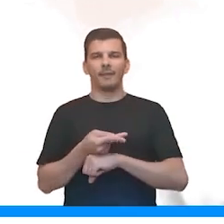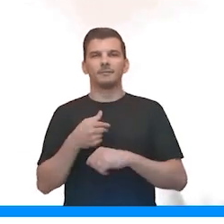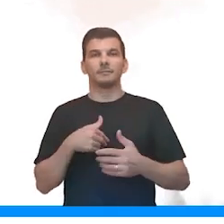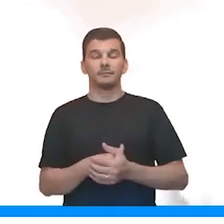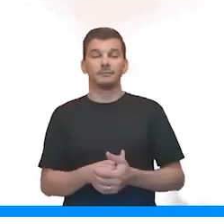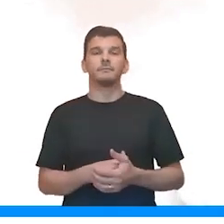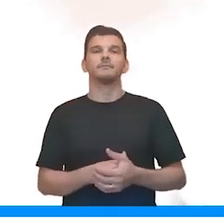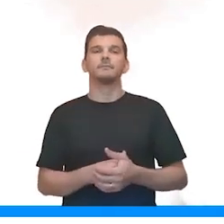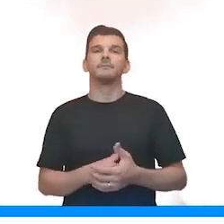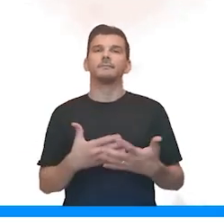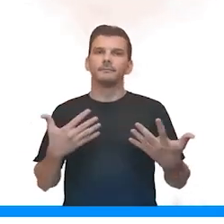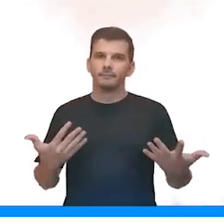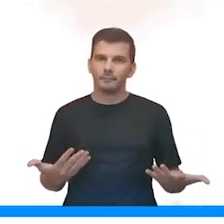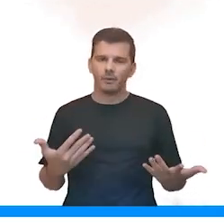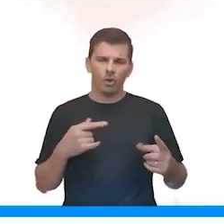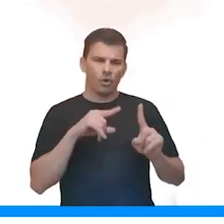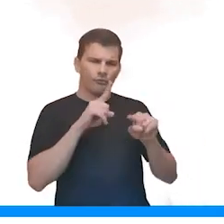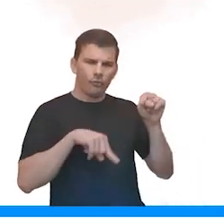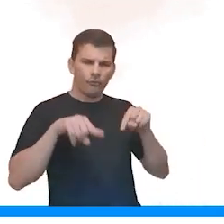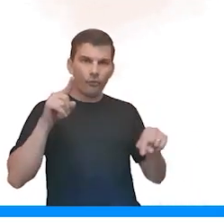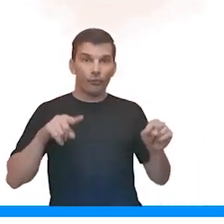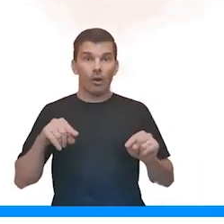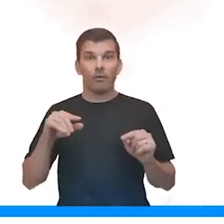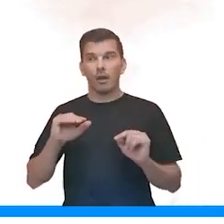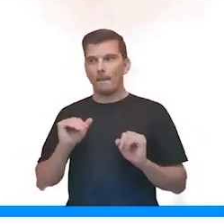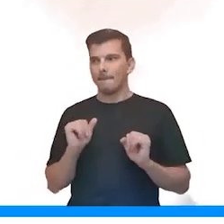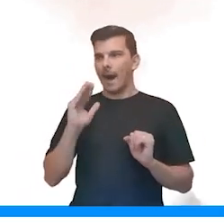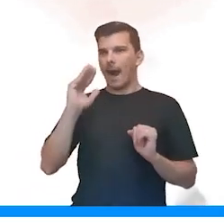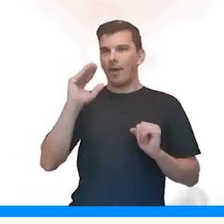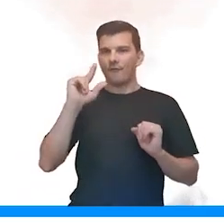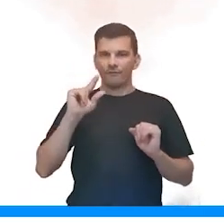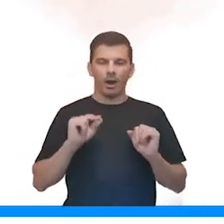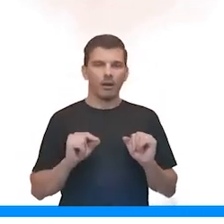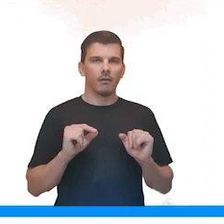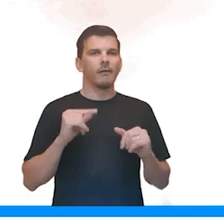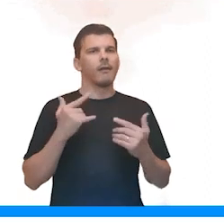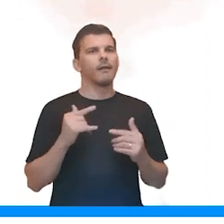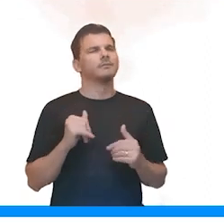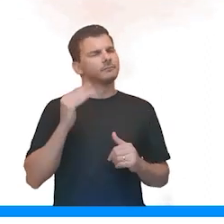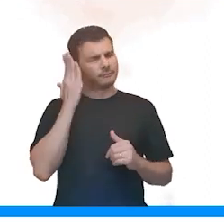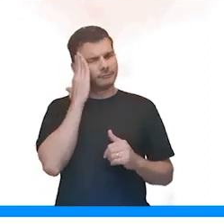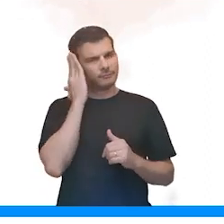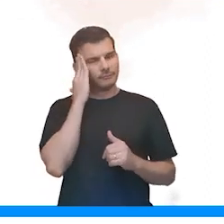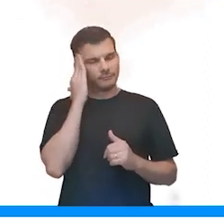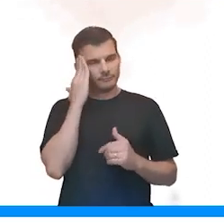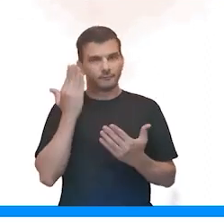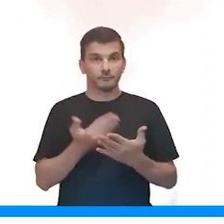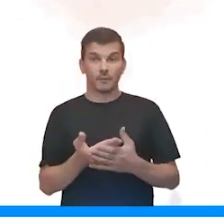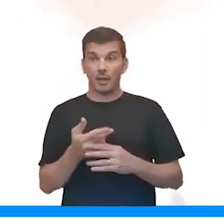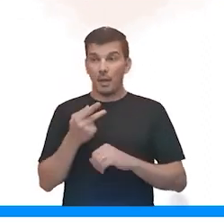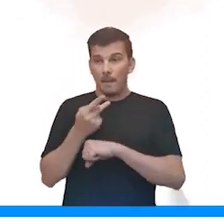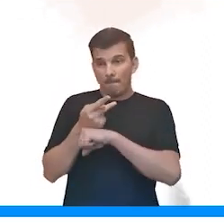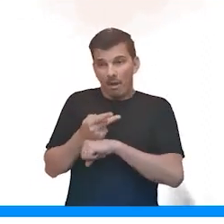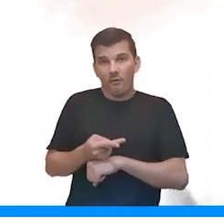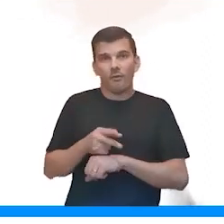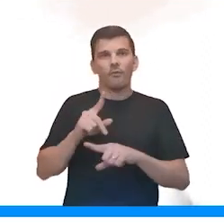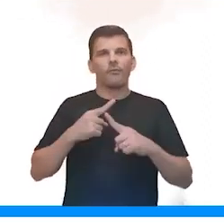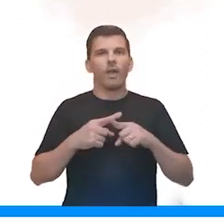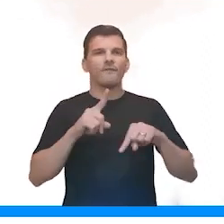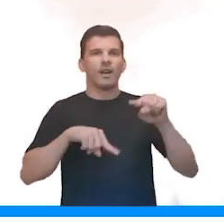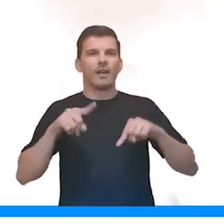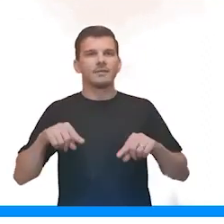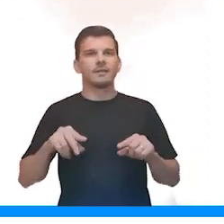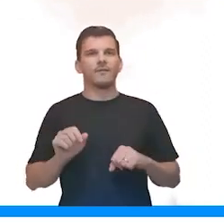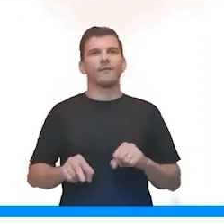aumenta a pressão dele na parede do recipiente. E o êmbolo vai subir, aumentando o volume do gás. Então fica bem coerente a equação,